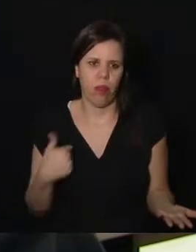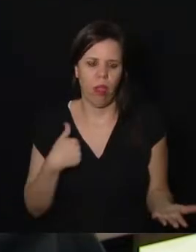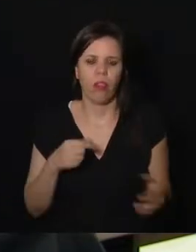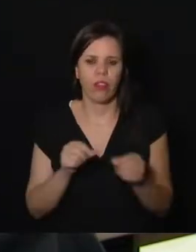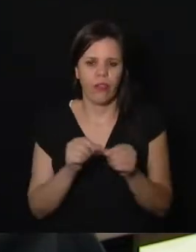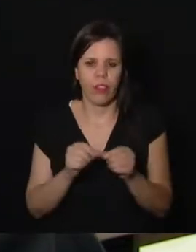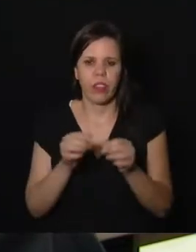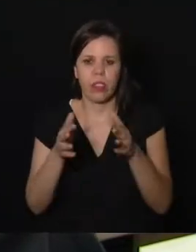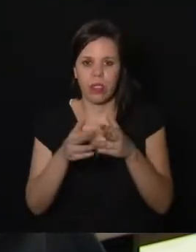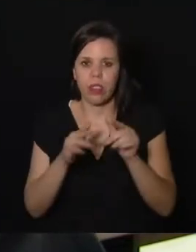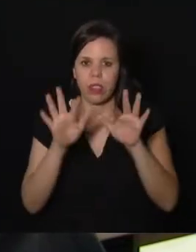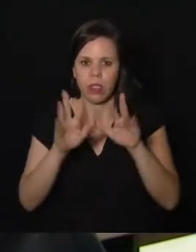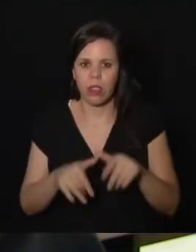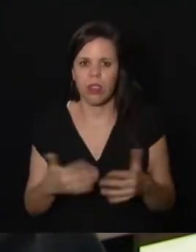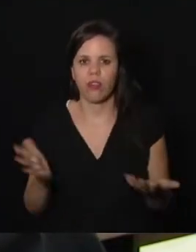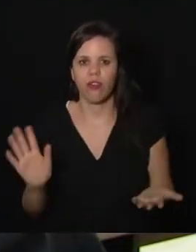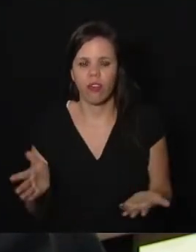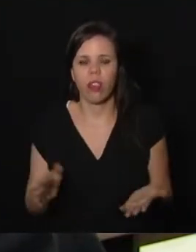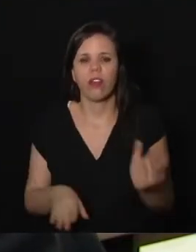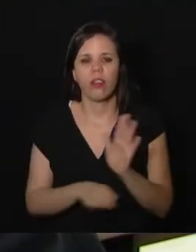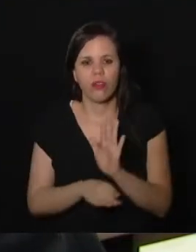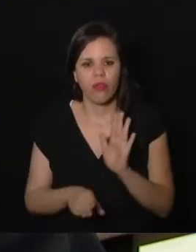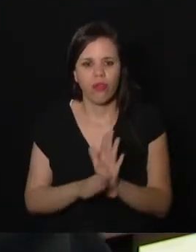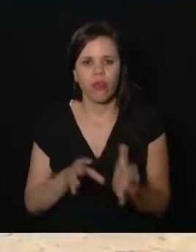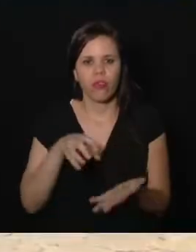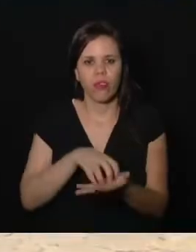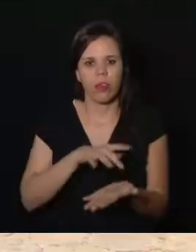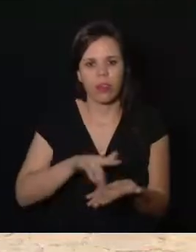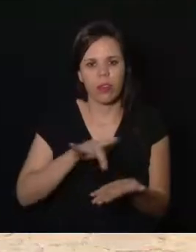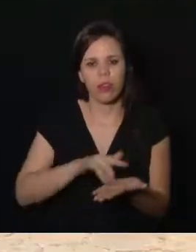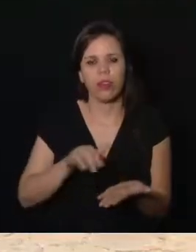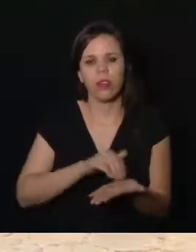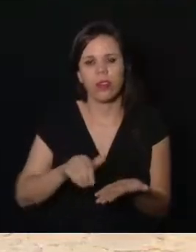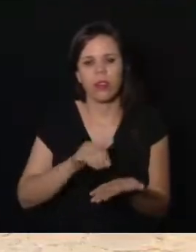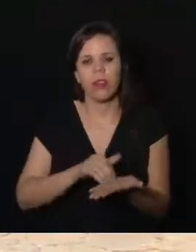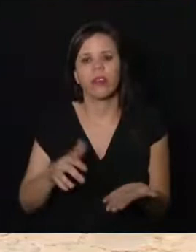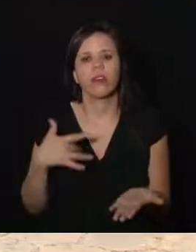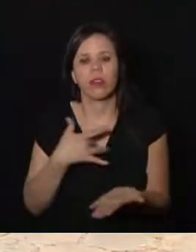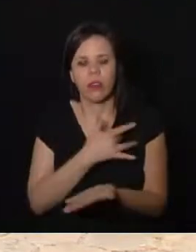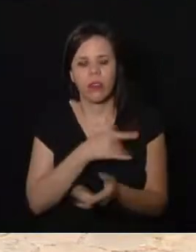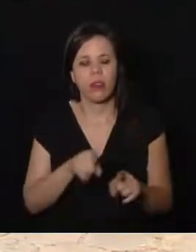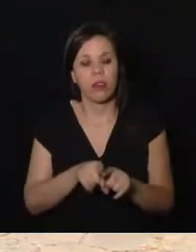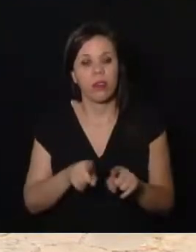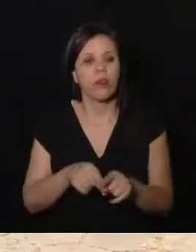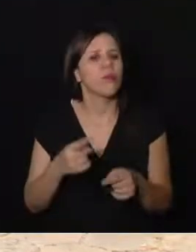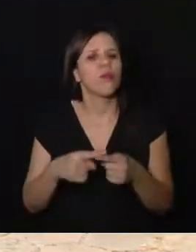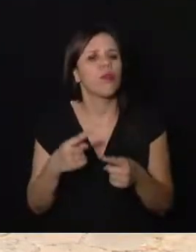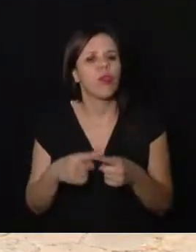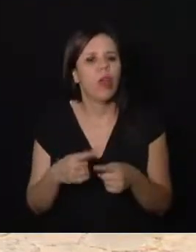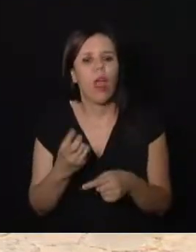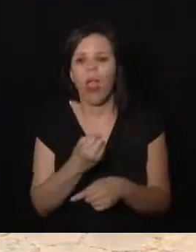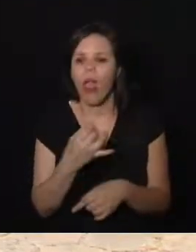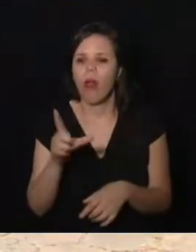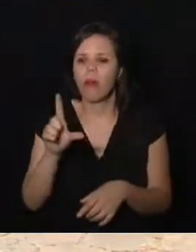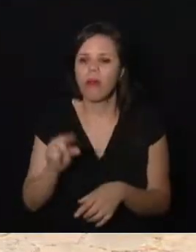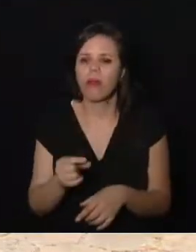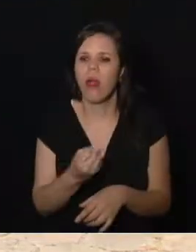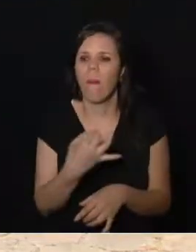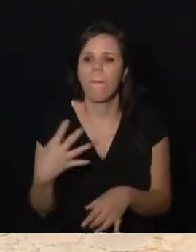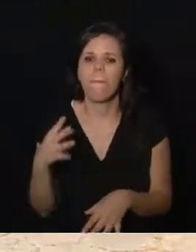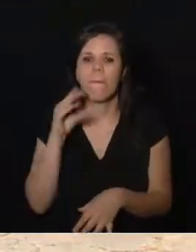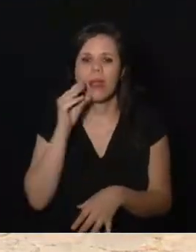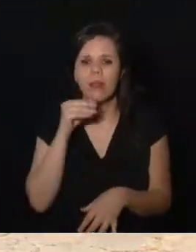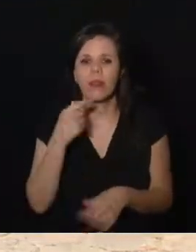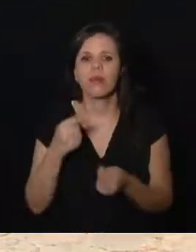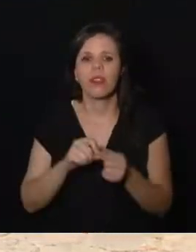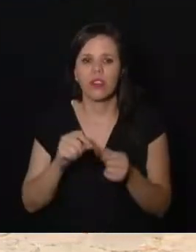requerimento de informação, já cobrei já junto à Secretaria de Saúde o porquê disso. Dizem que é a redução de funcionário e tem que ser